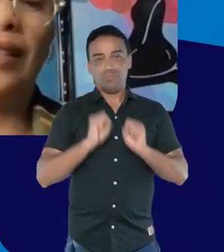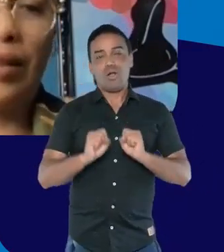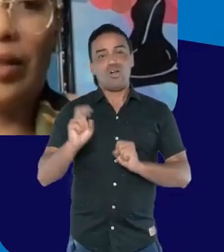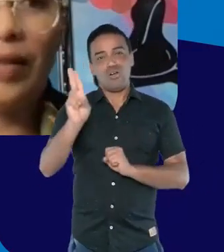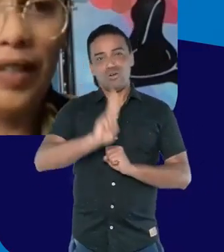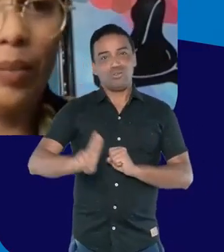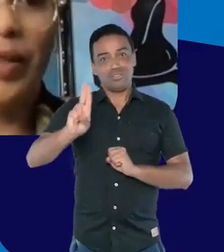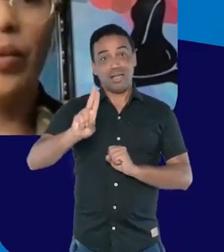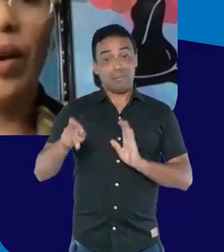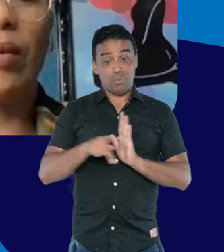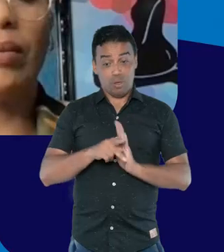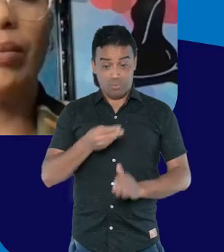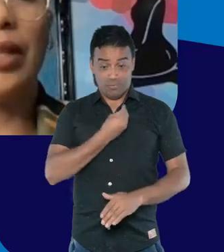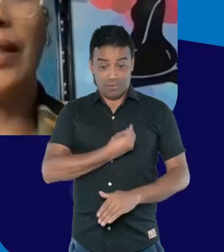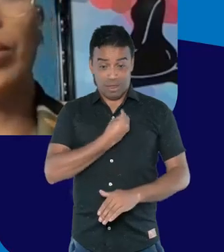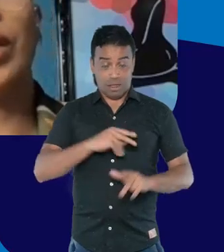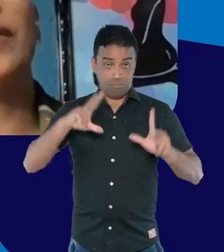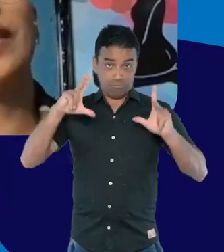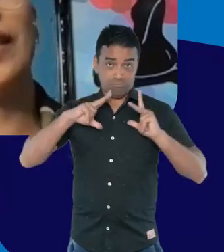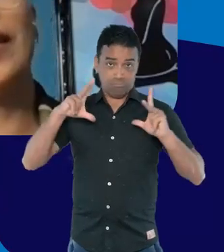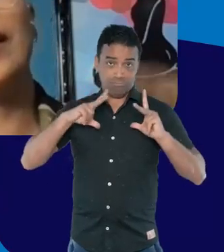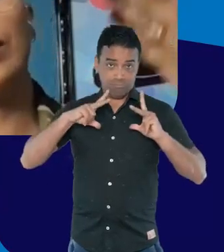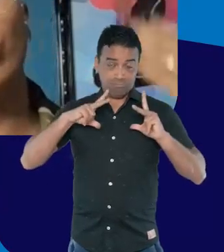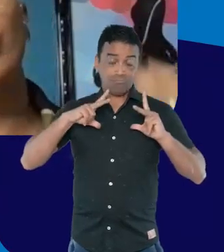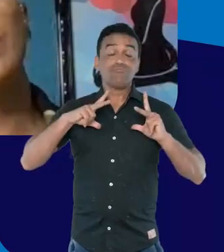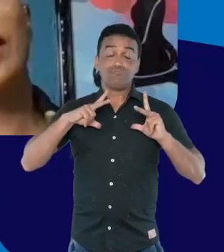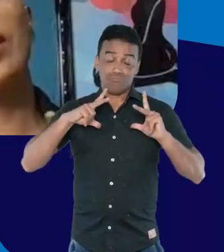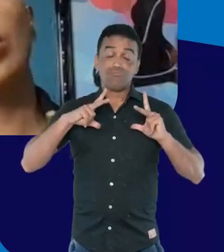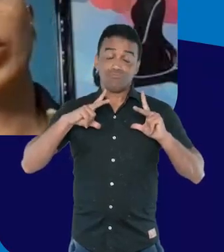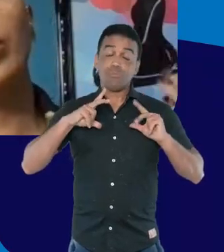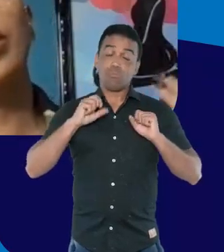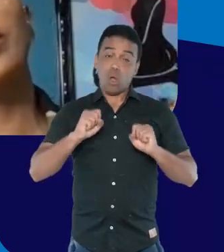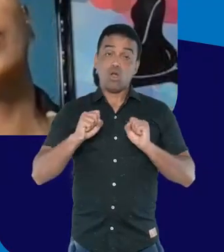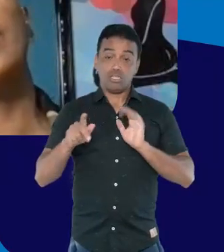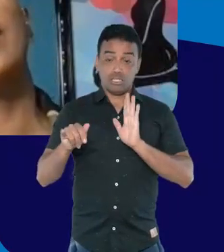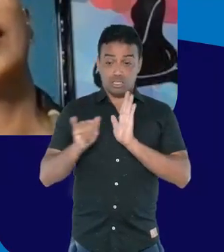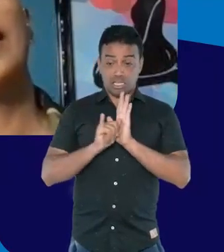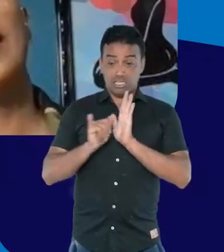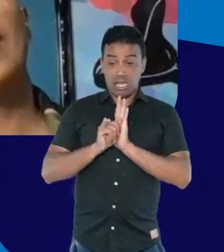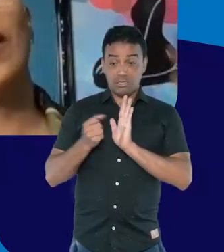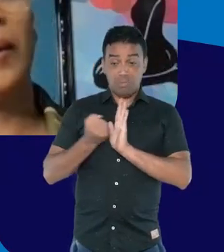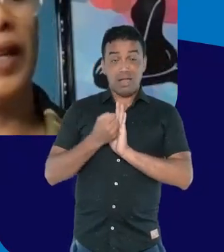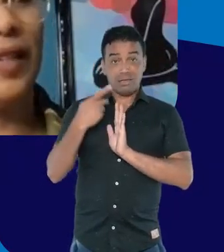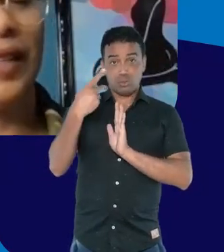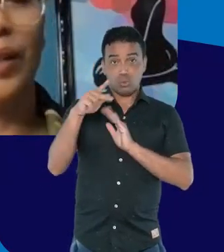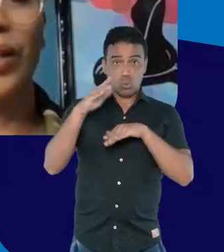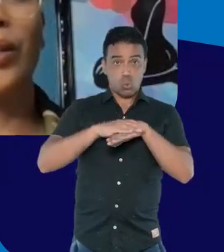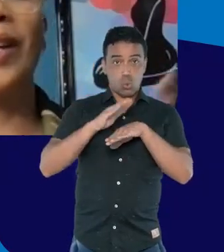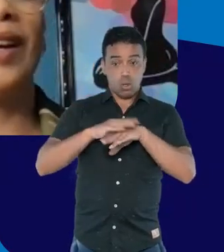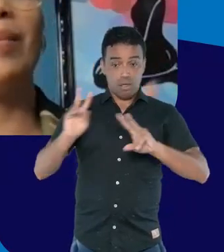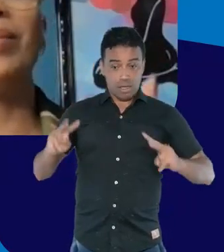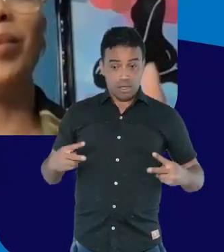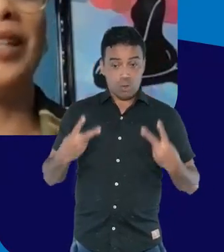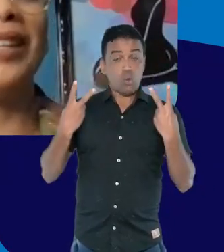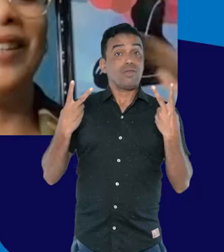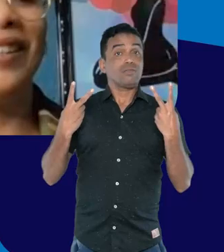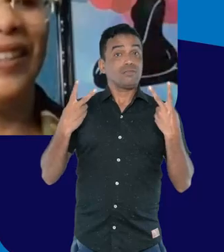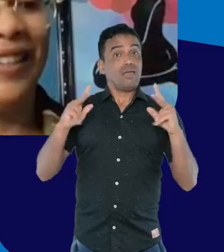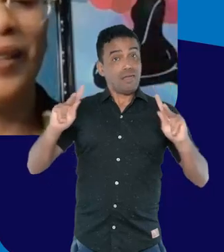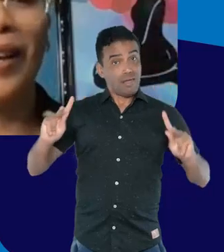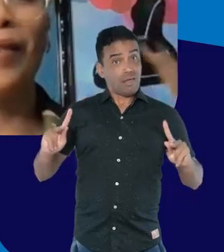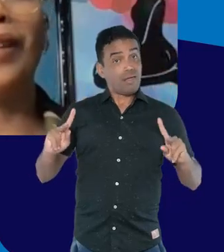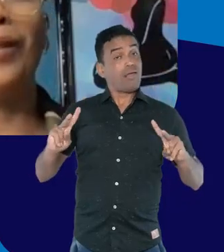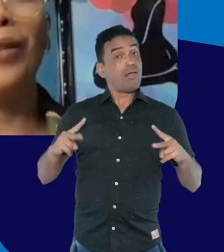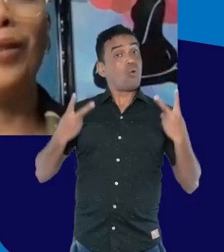usar tanto na vida pessoal, porque você pode fazer essa busca da sua própria história, e ao reconhecer a sua história, o